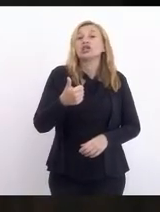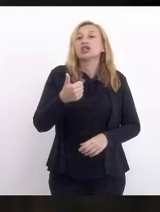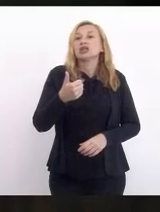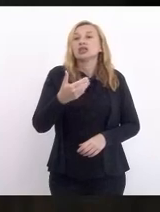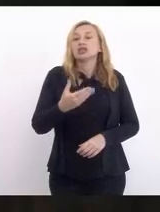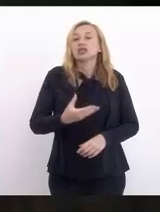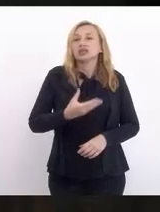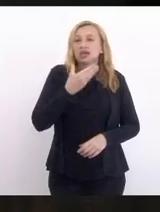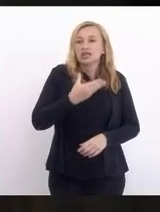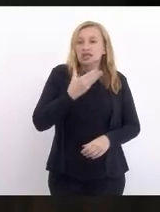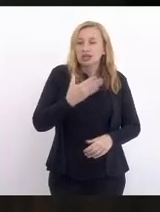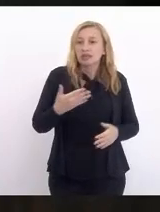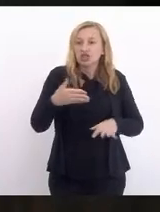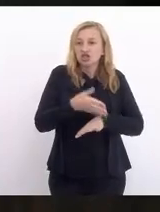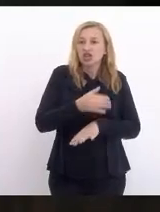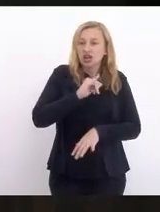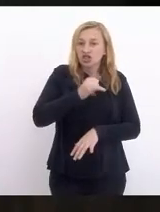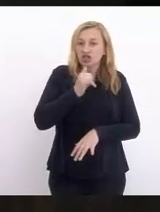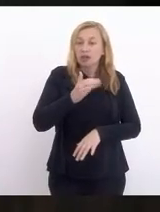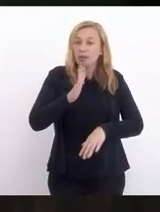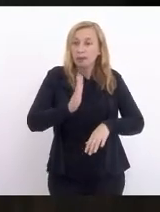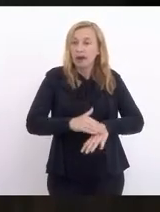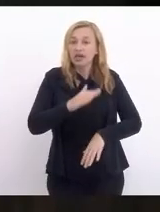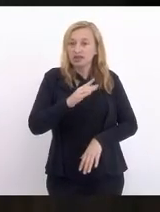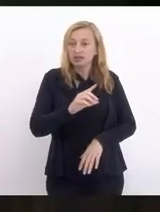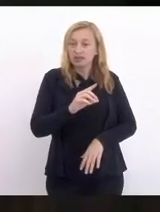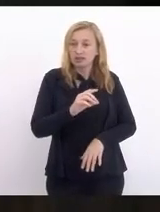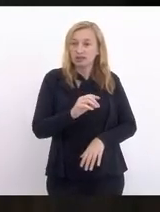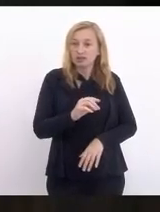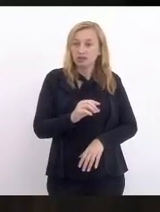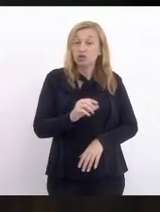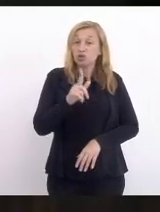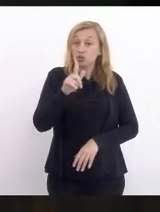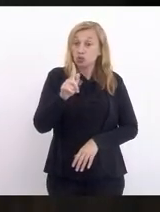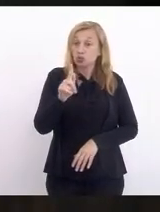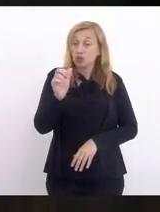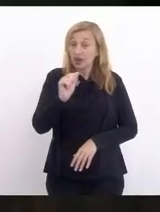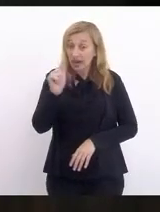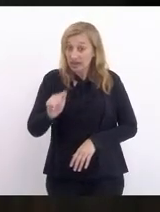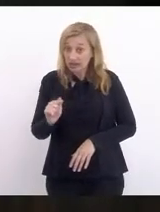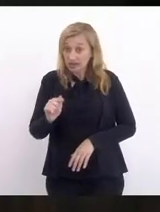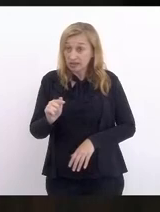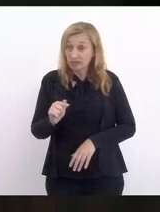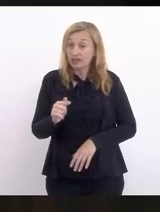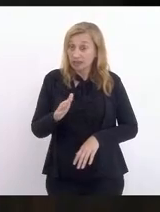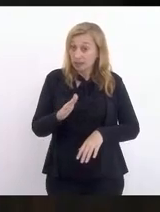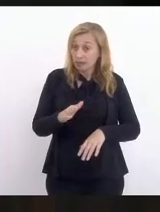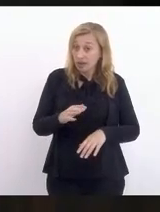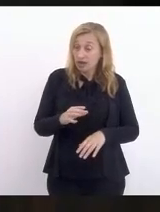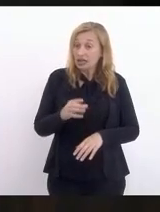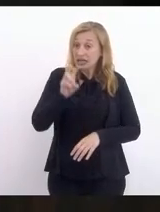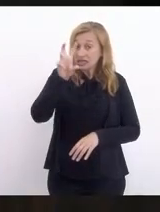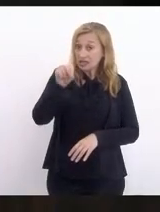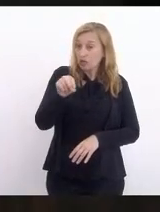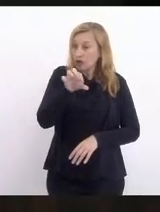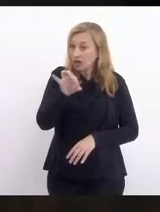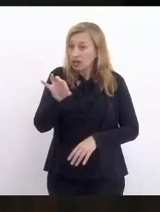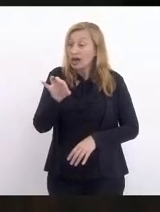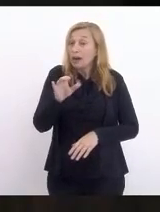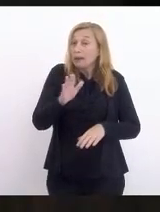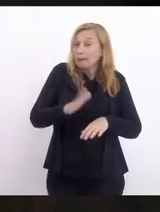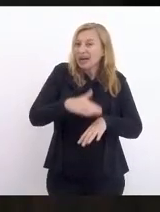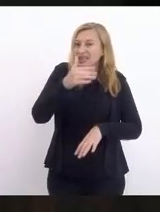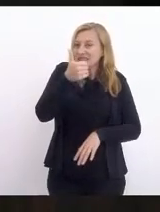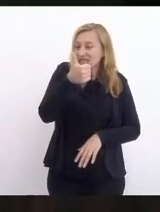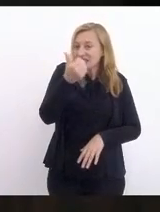nós vamos ter mais um aumento no gás natural agora em torno de 50 vai passar de